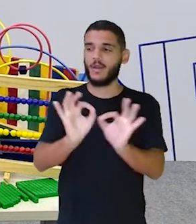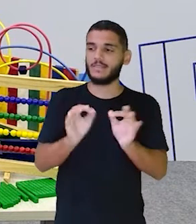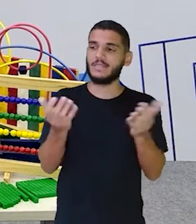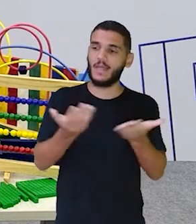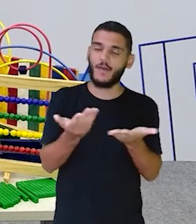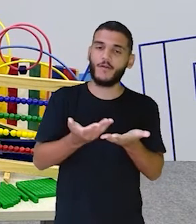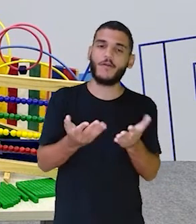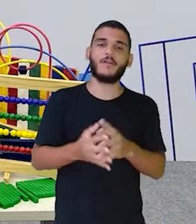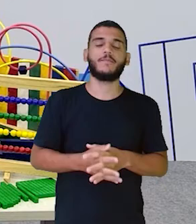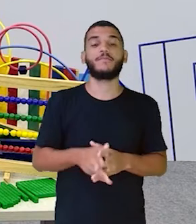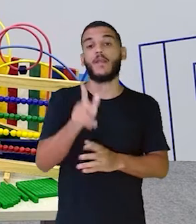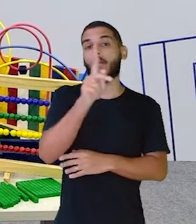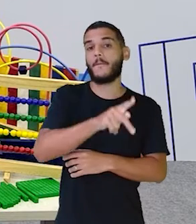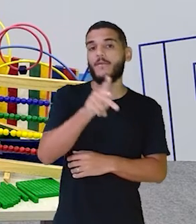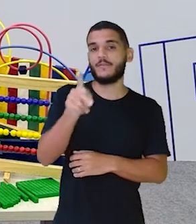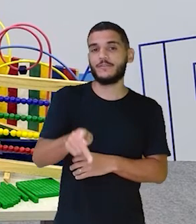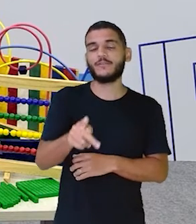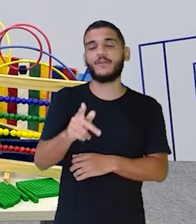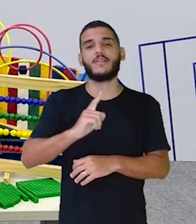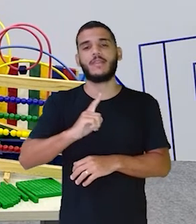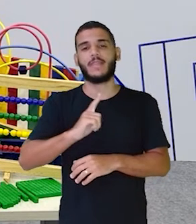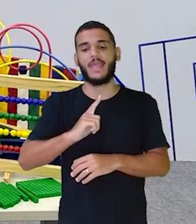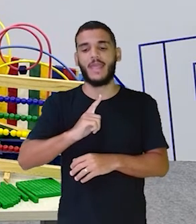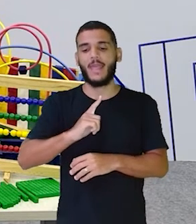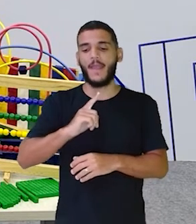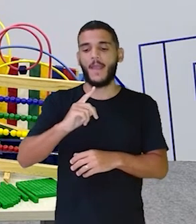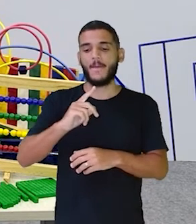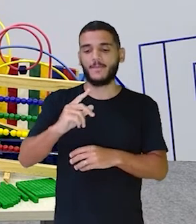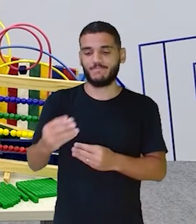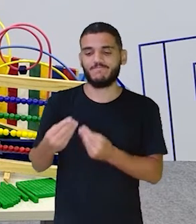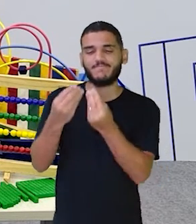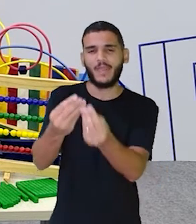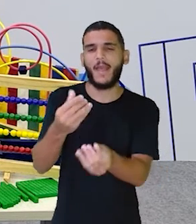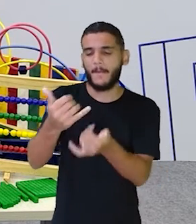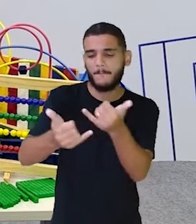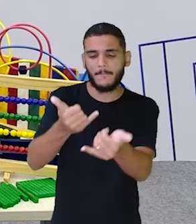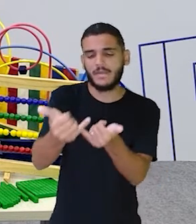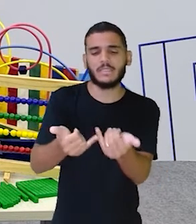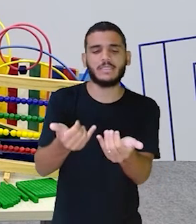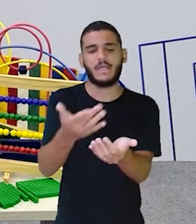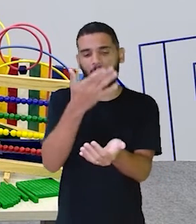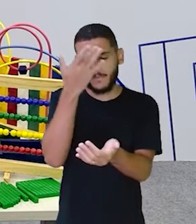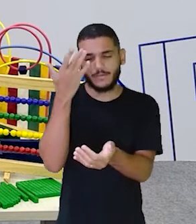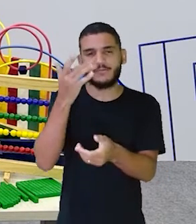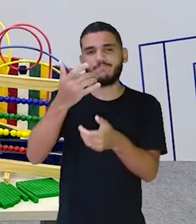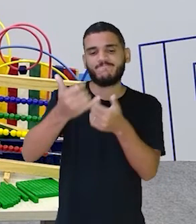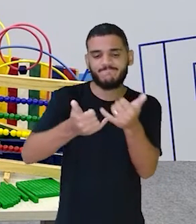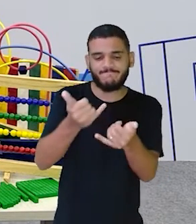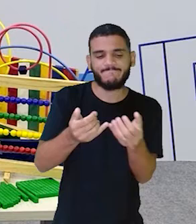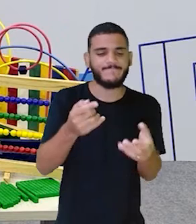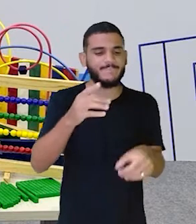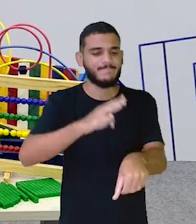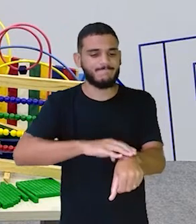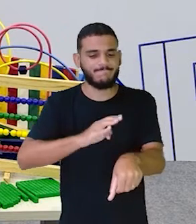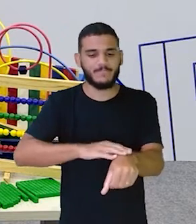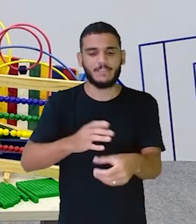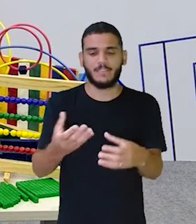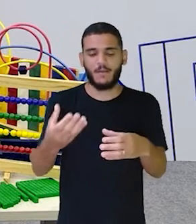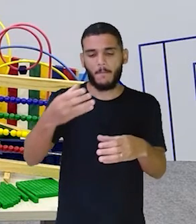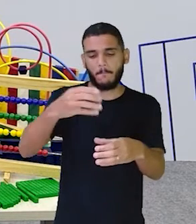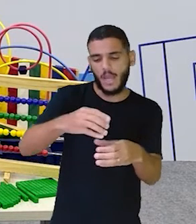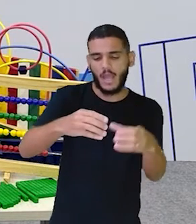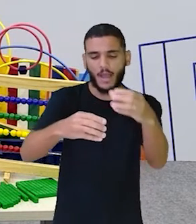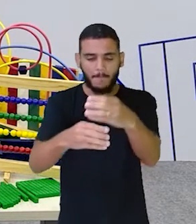professor ele entrega essas peças de montar, de encaixar,